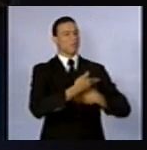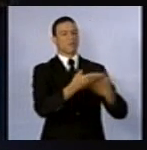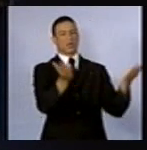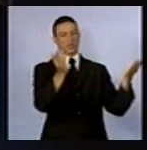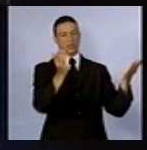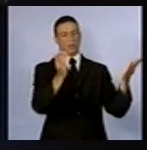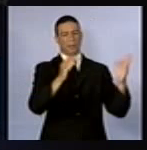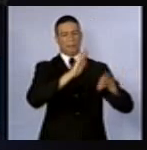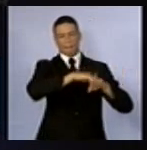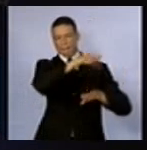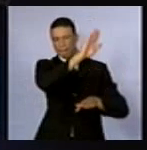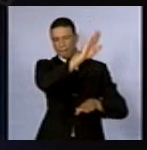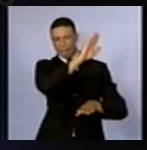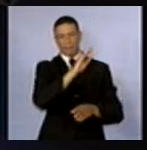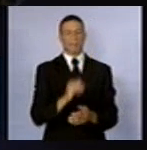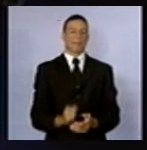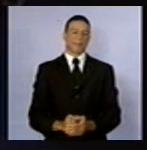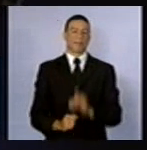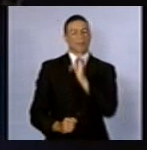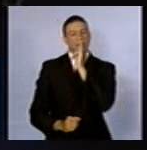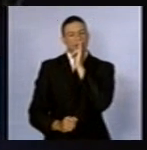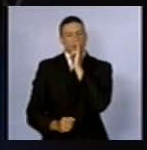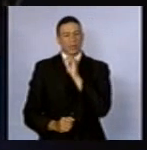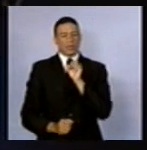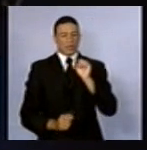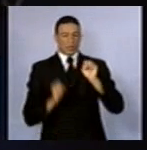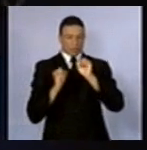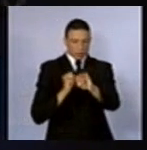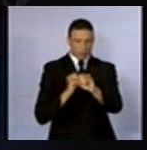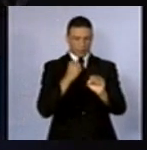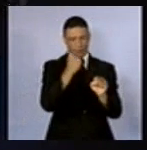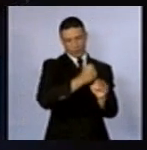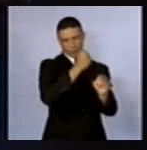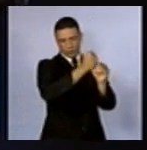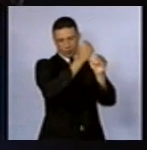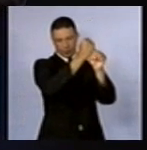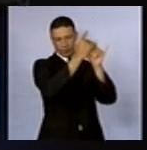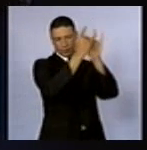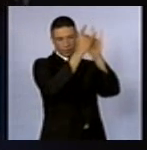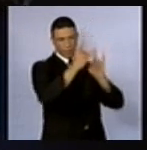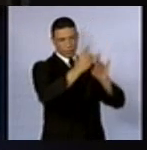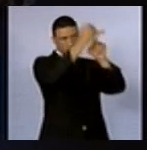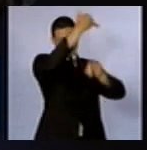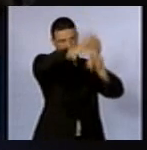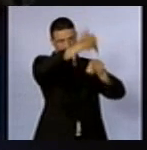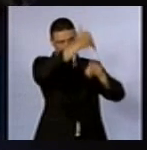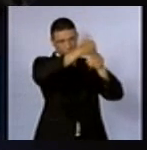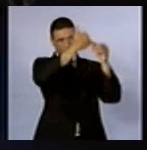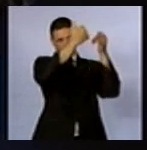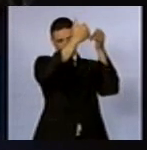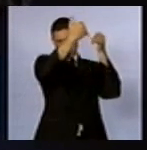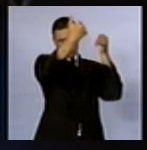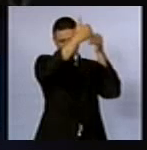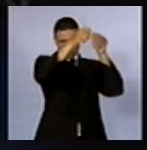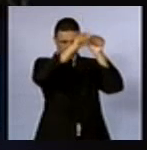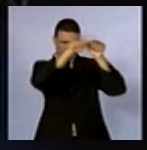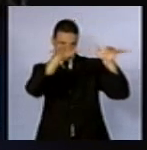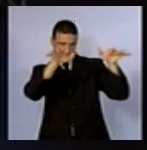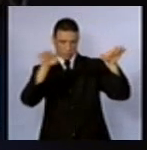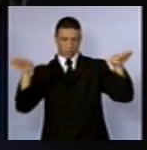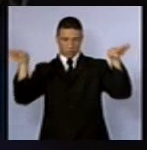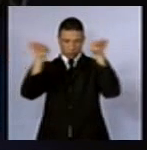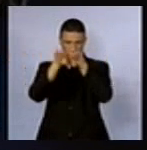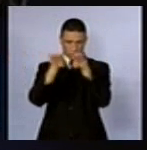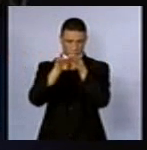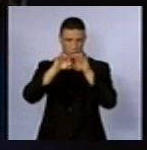as instalações são de Distribuição e você faz uma obra nessa instalação de distribuição para adequar a um determinado nível de